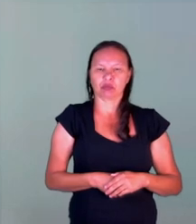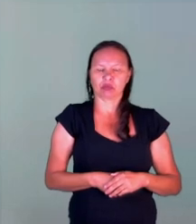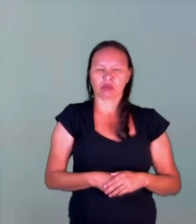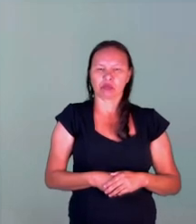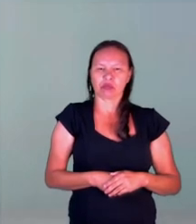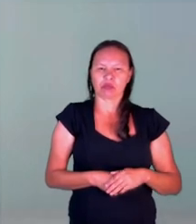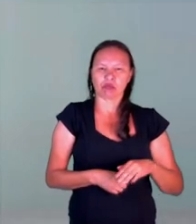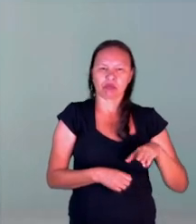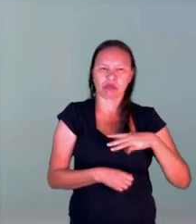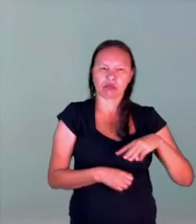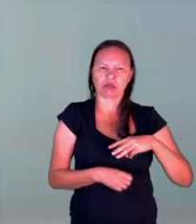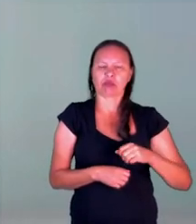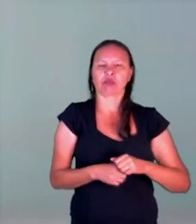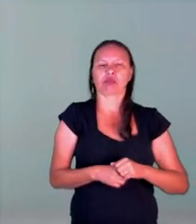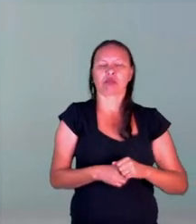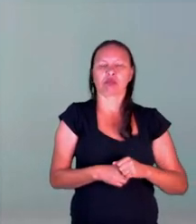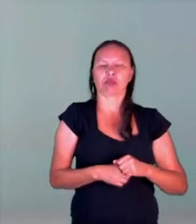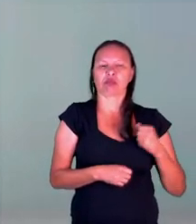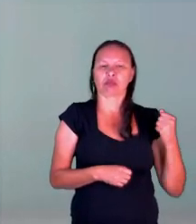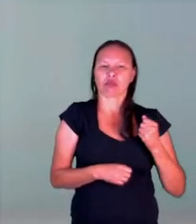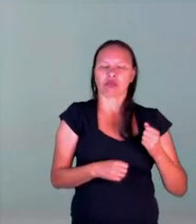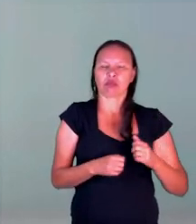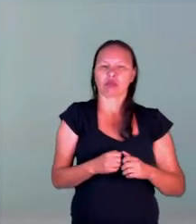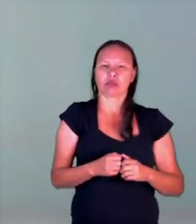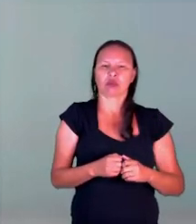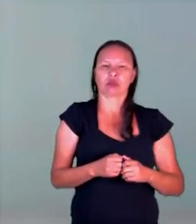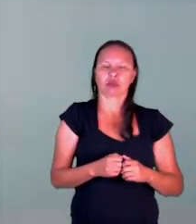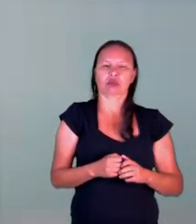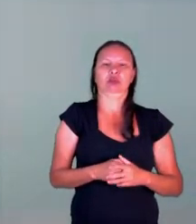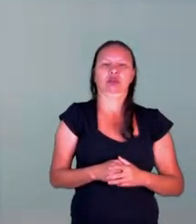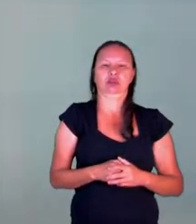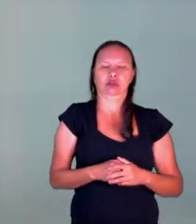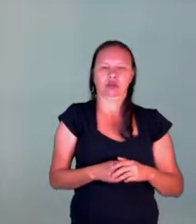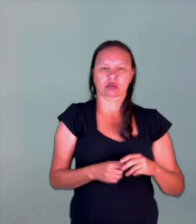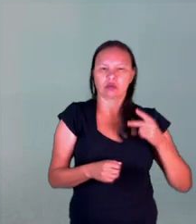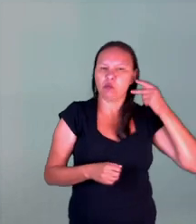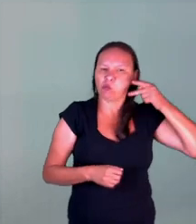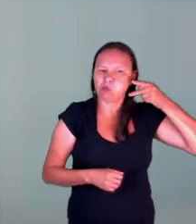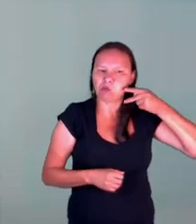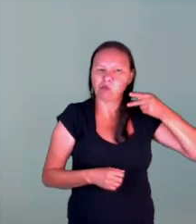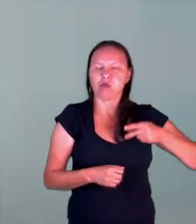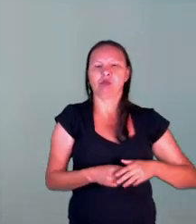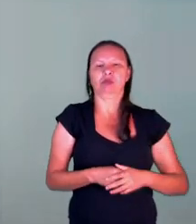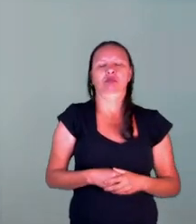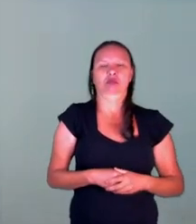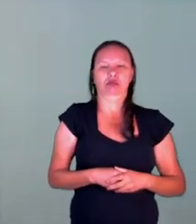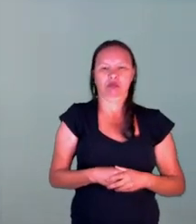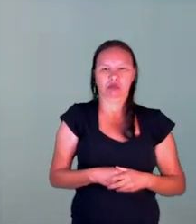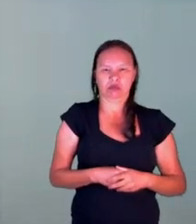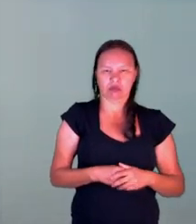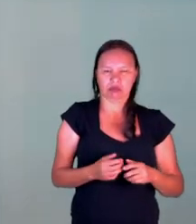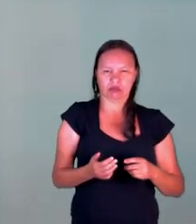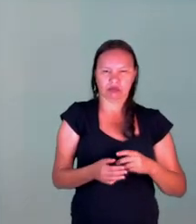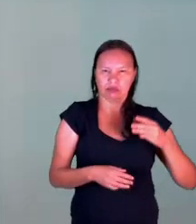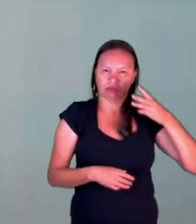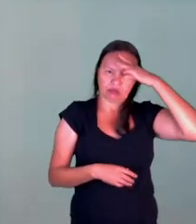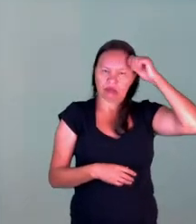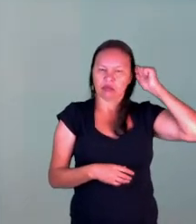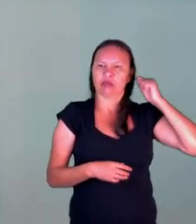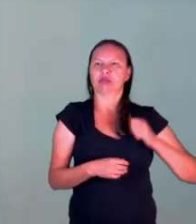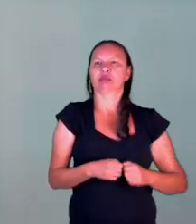sei que lá quem tá à frente desse caso é o Ricardo pael procurador né não é o Mato Grosso do Sul é o Mato Grosso né